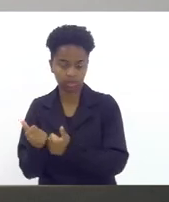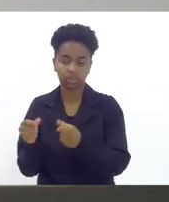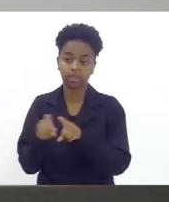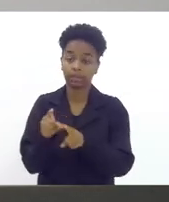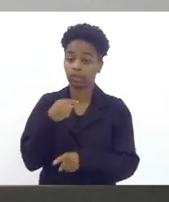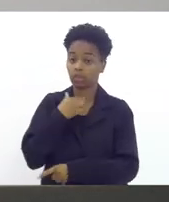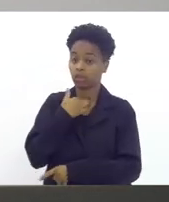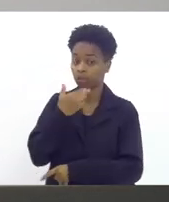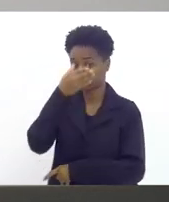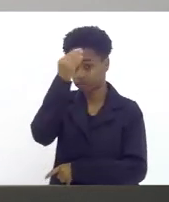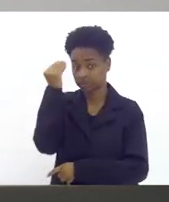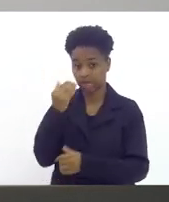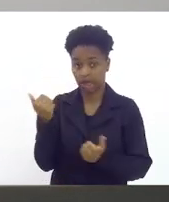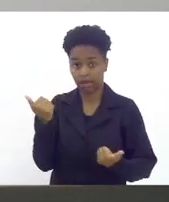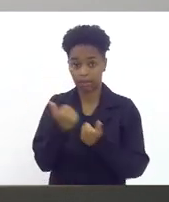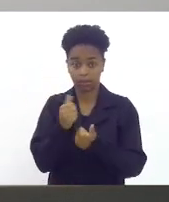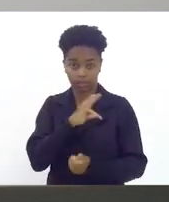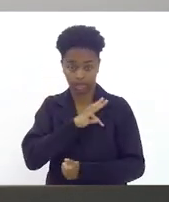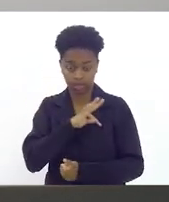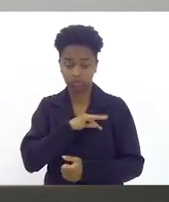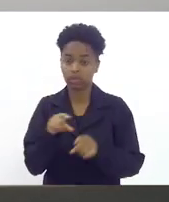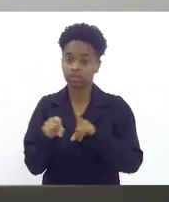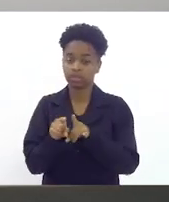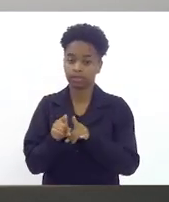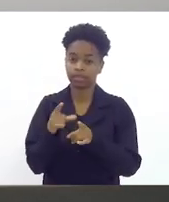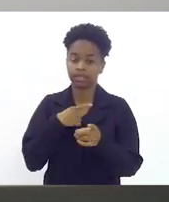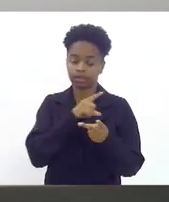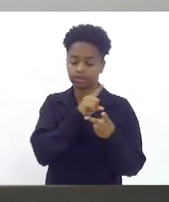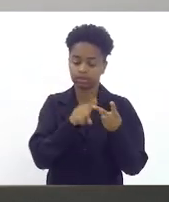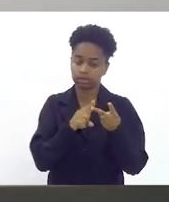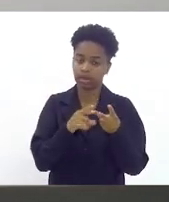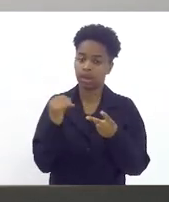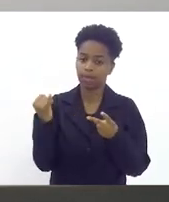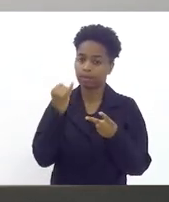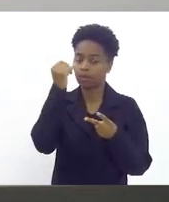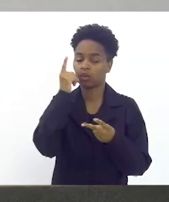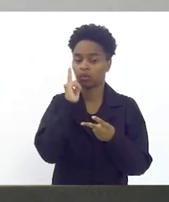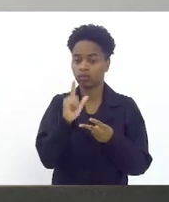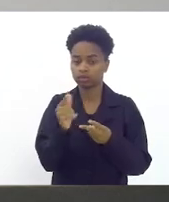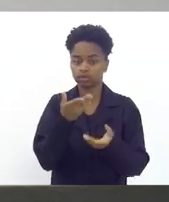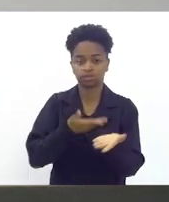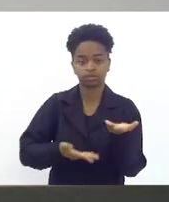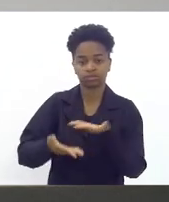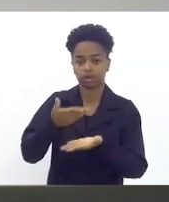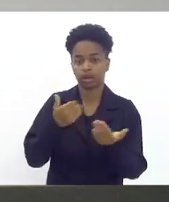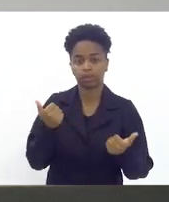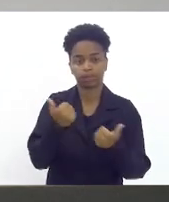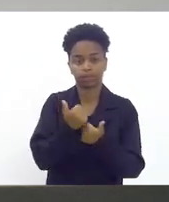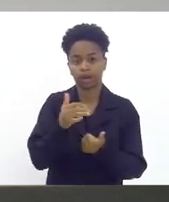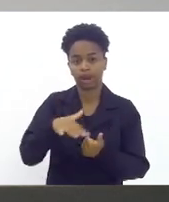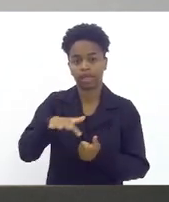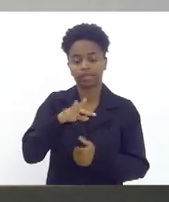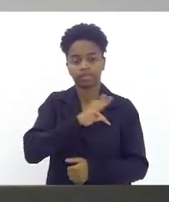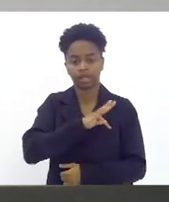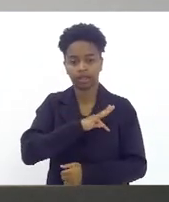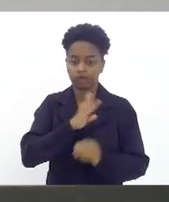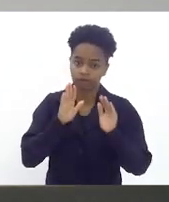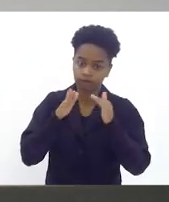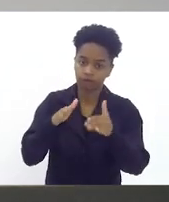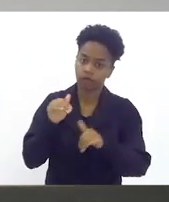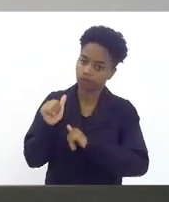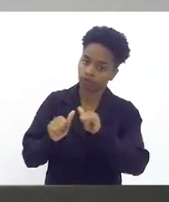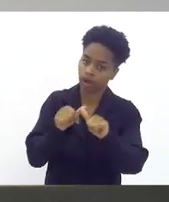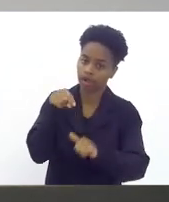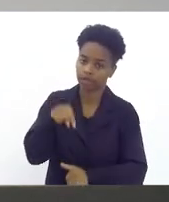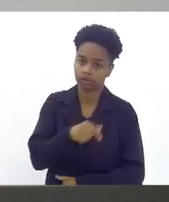esquecer assistência técnica a gente também tem a importância de conseguir fortalecer a assistência técnica voltada para restauração do nosso